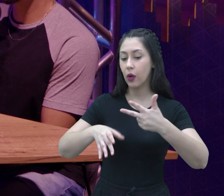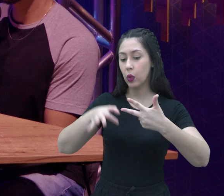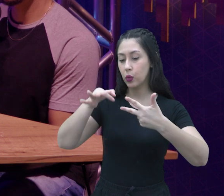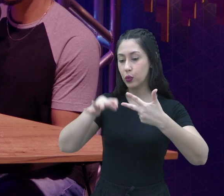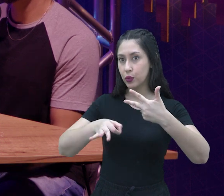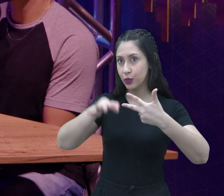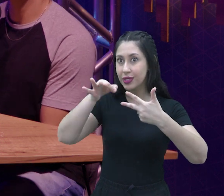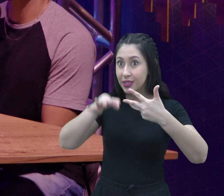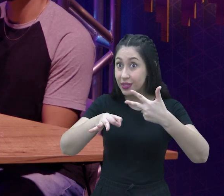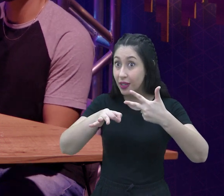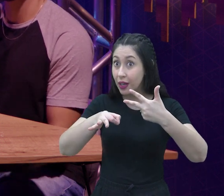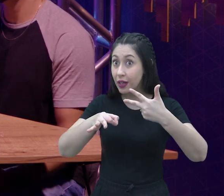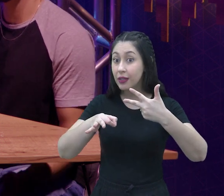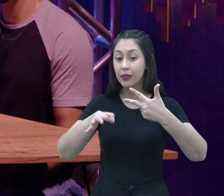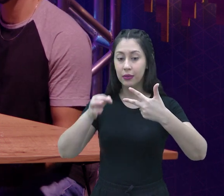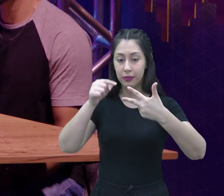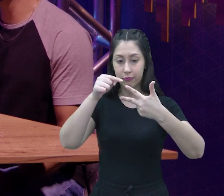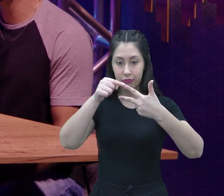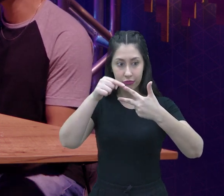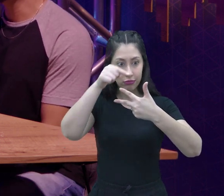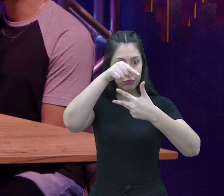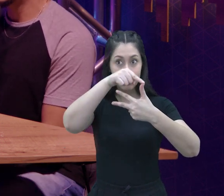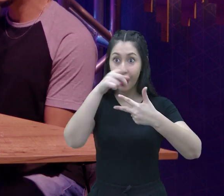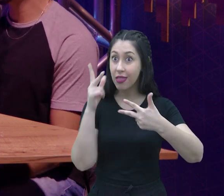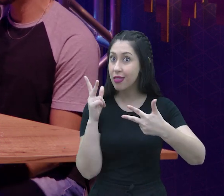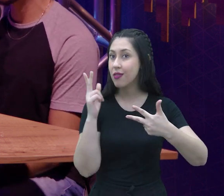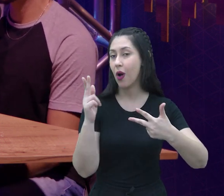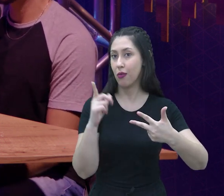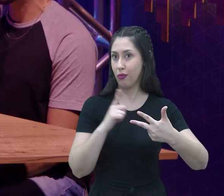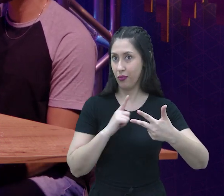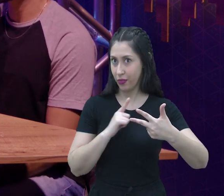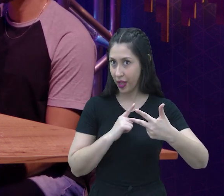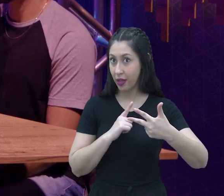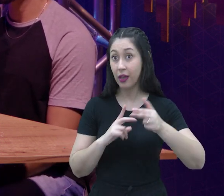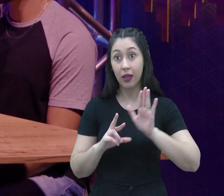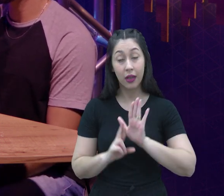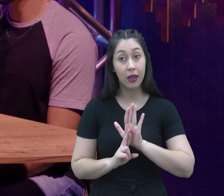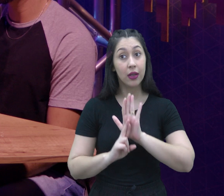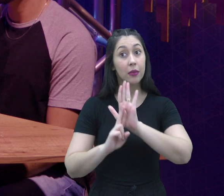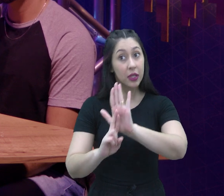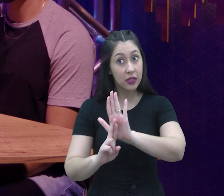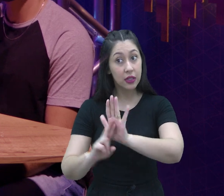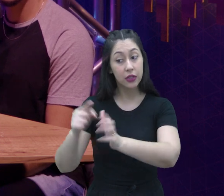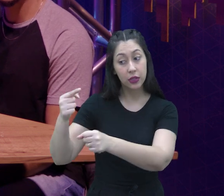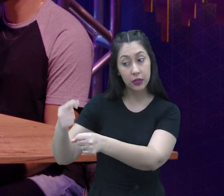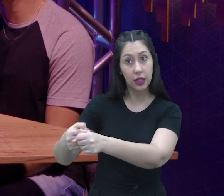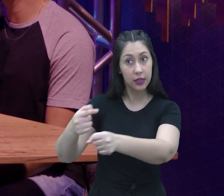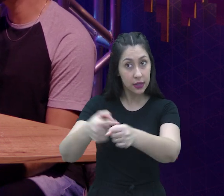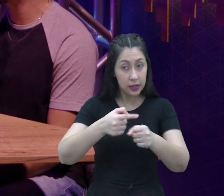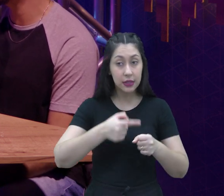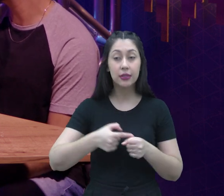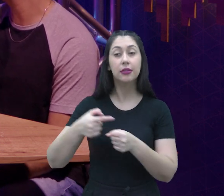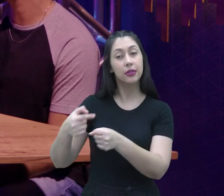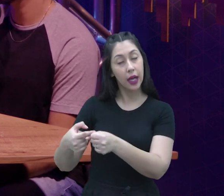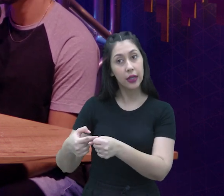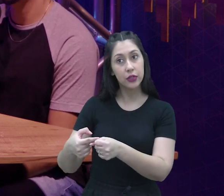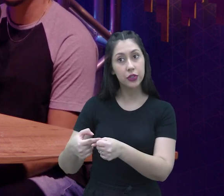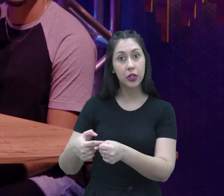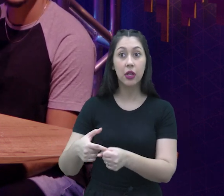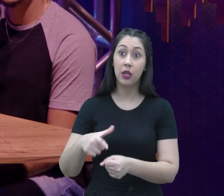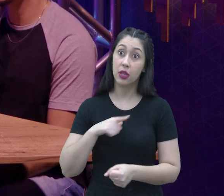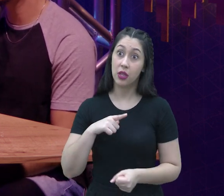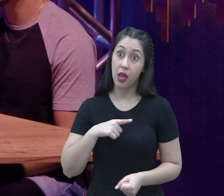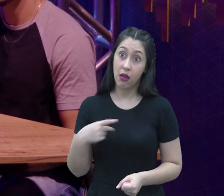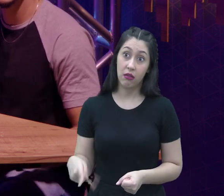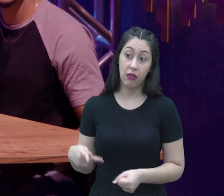Poder Judiciário, assim como outros poderes, tem representantes, né, tem nas cidades, no município, então a gente